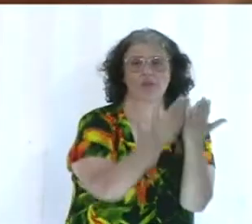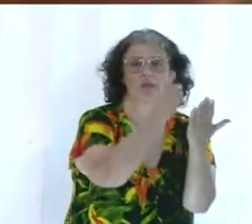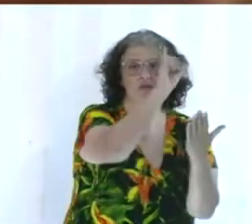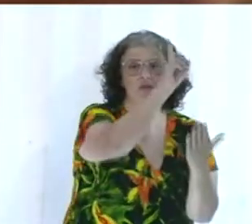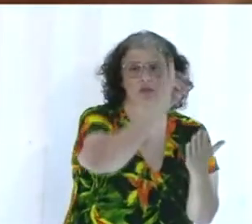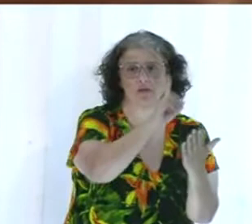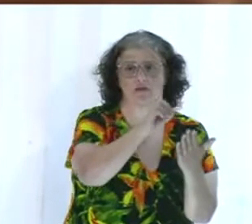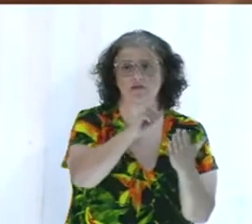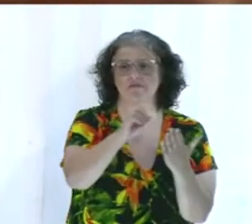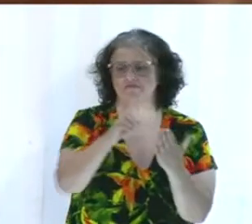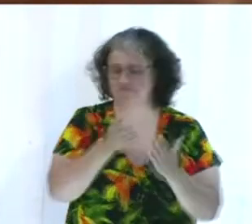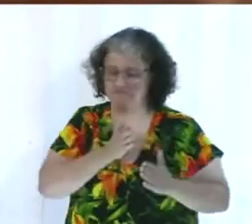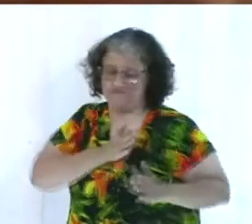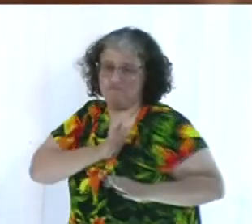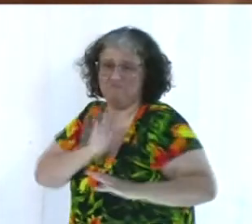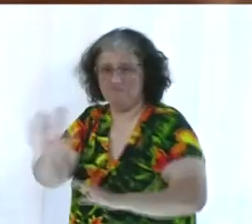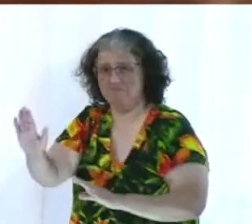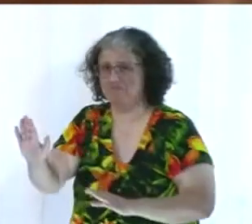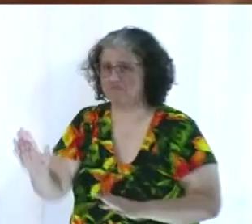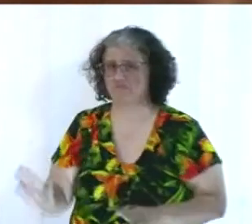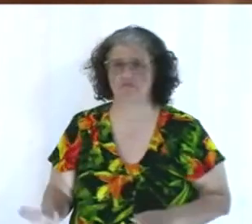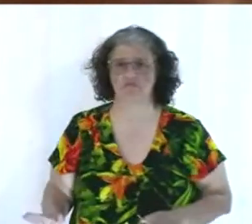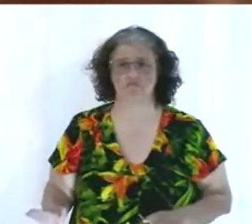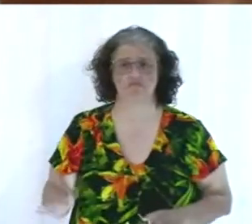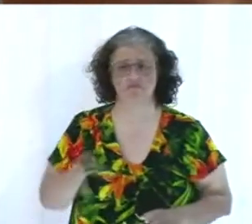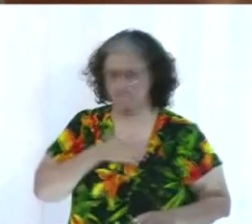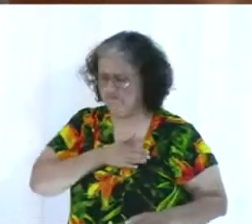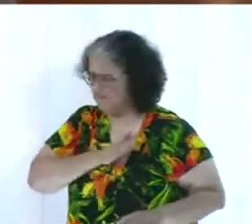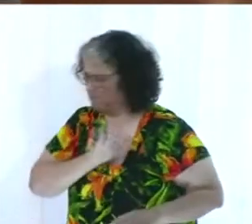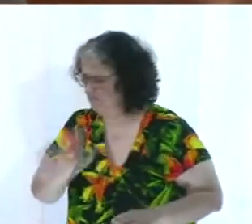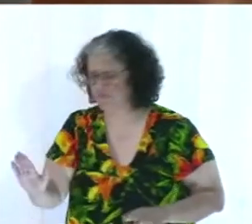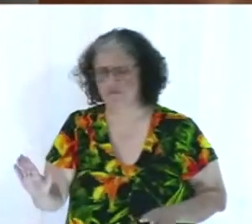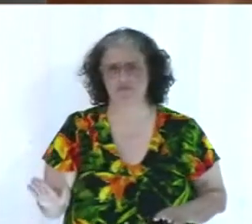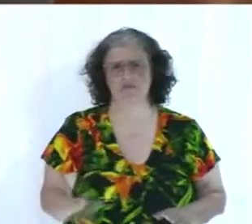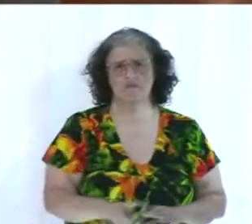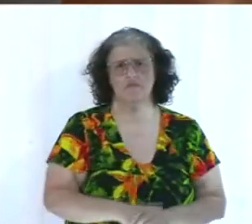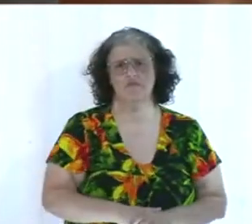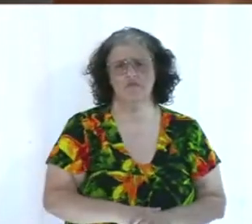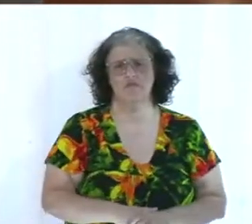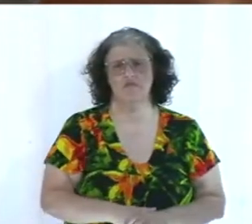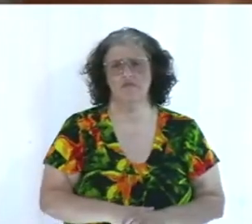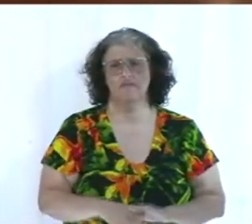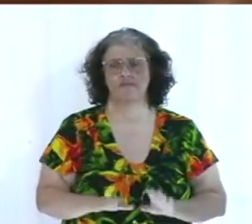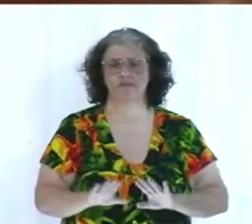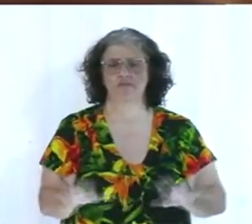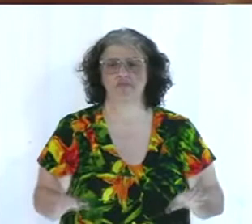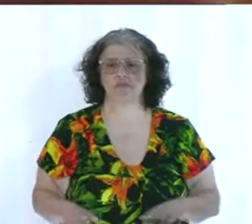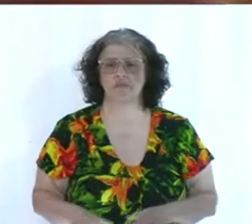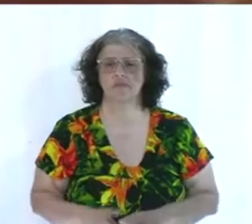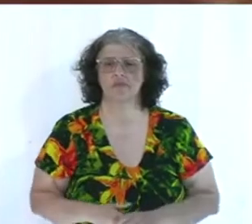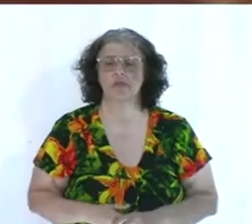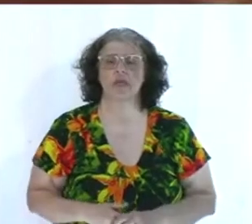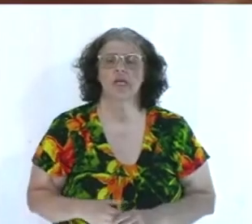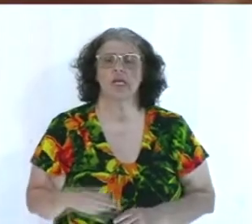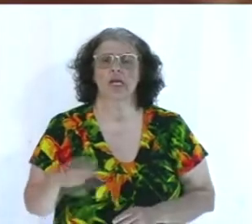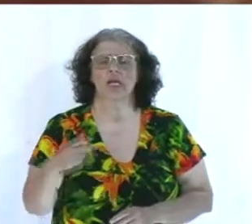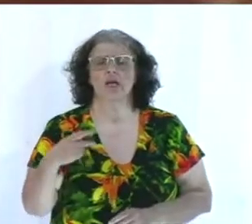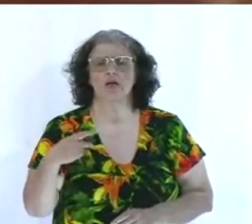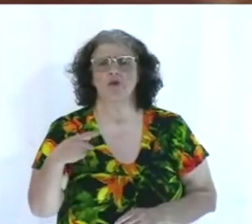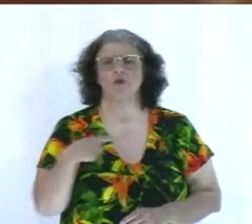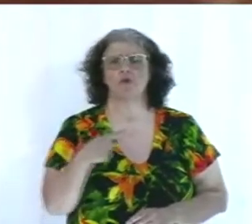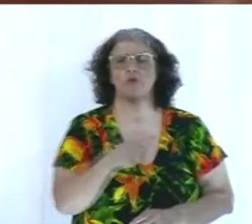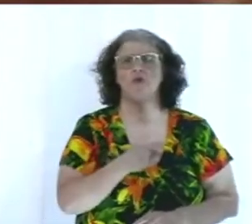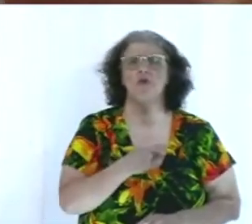Há muitos anos atrás eu ouvi um pregador dizendo que ele tinha uma dúvida no coração de quem seriam os verdadeiros pastores do rebanho que ele